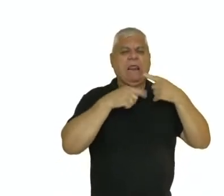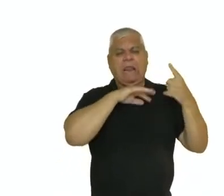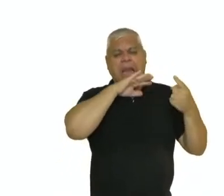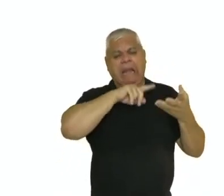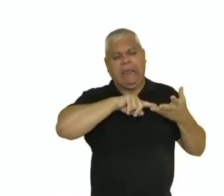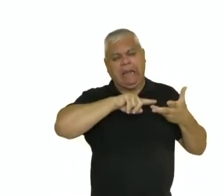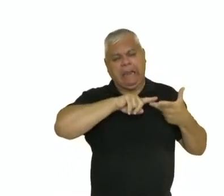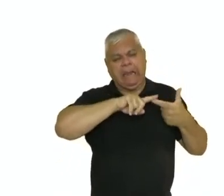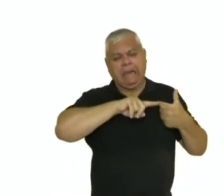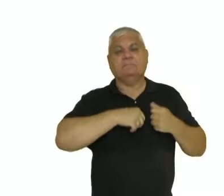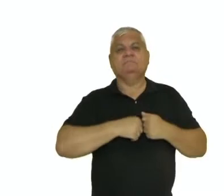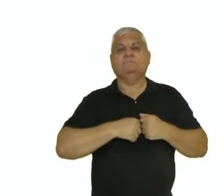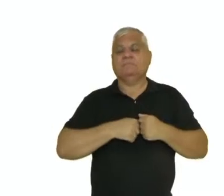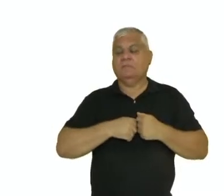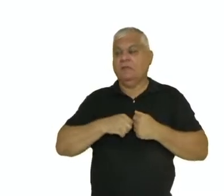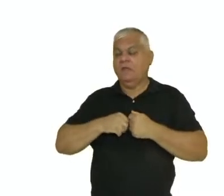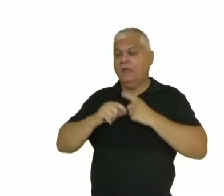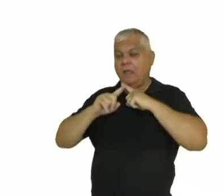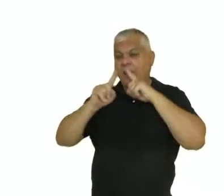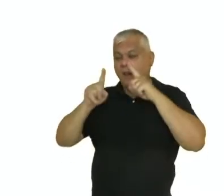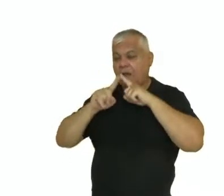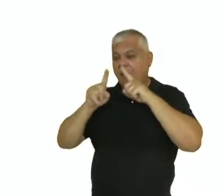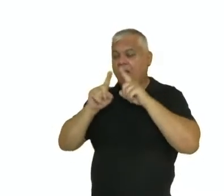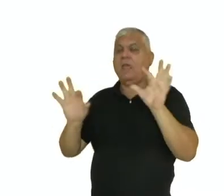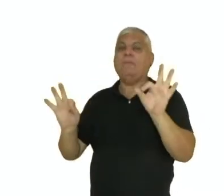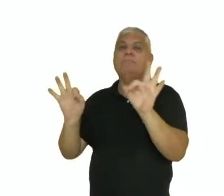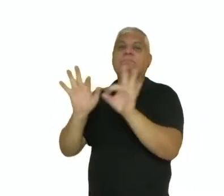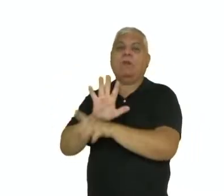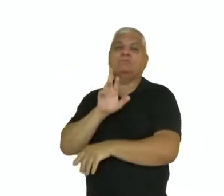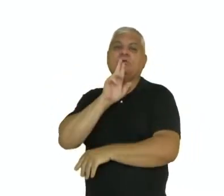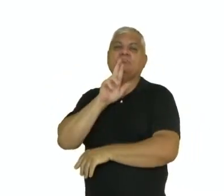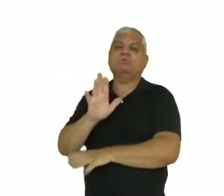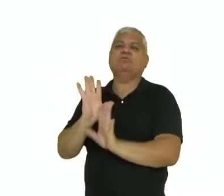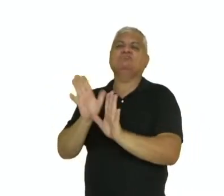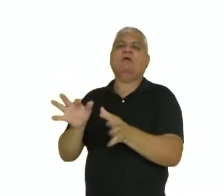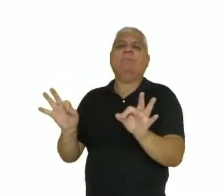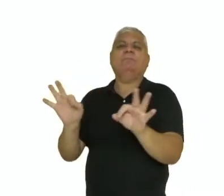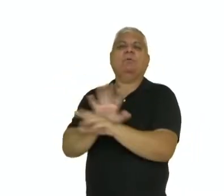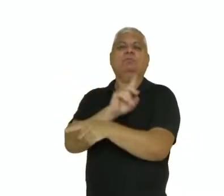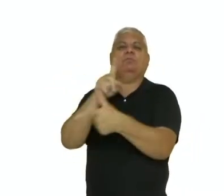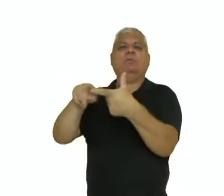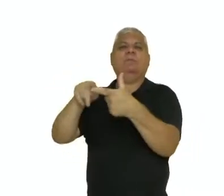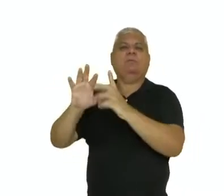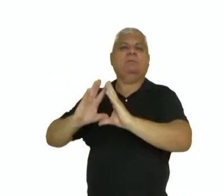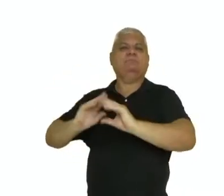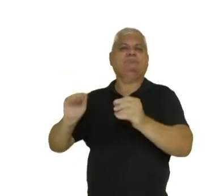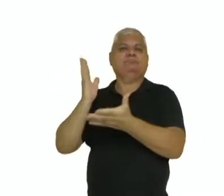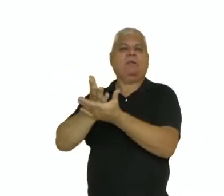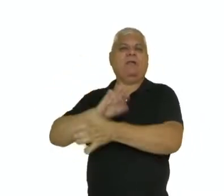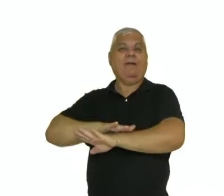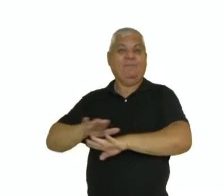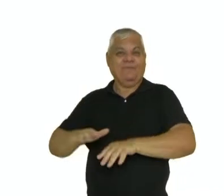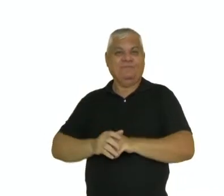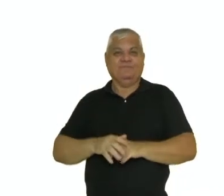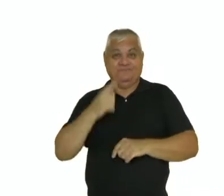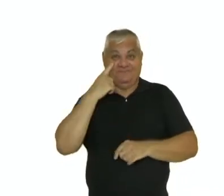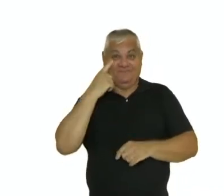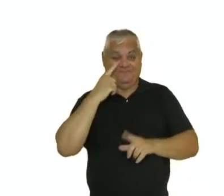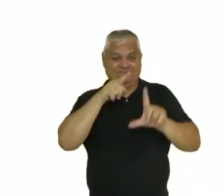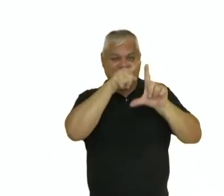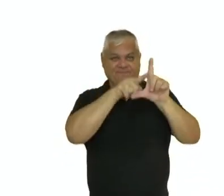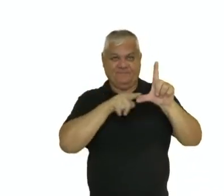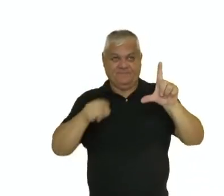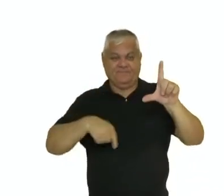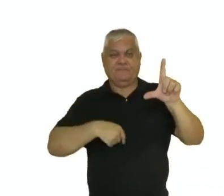foi resolvidas, né, é maior do que o número de reclamações recebidas. E aí a gente tem o nosso gráfico aqui, ó.